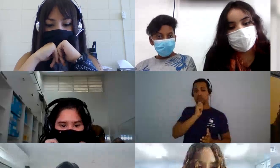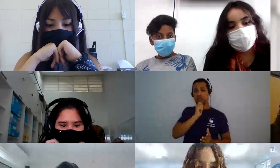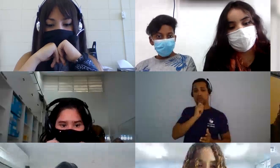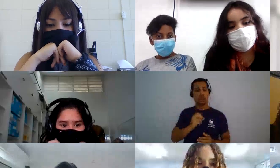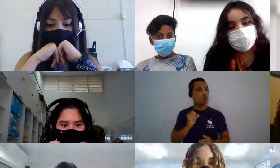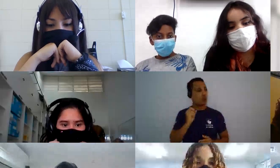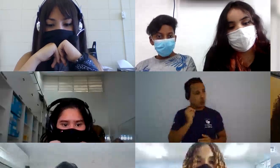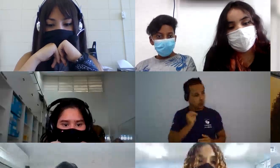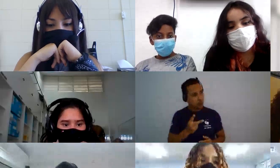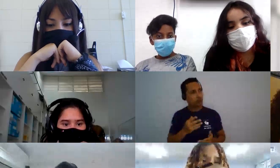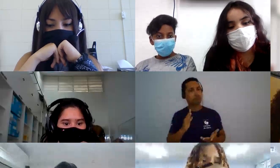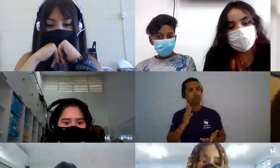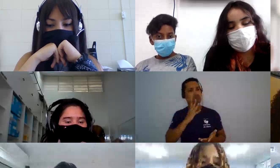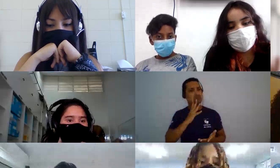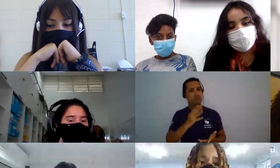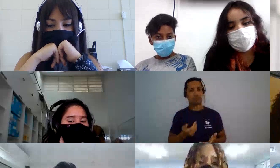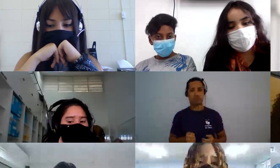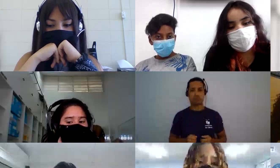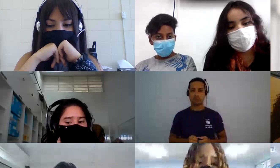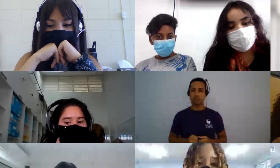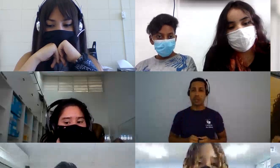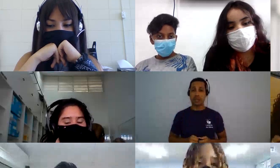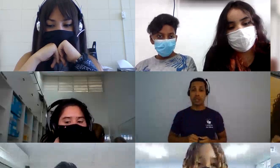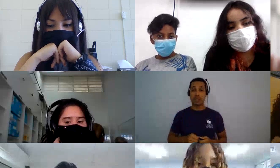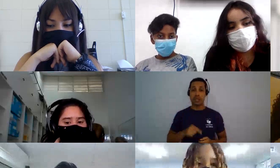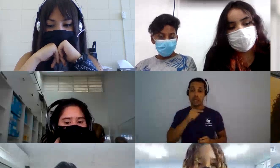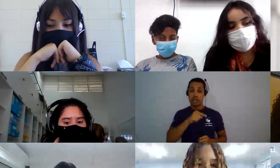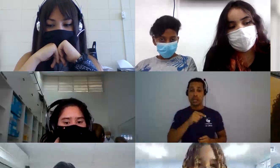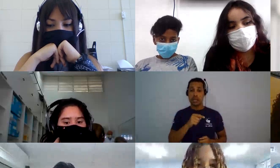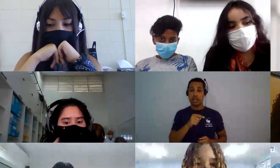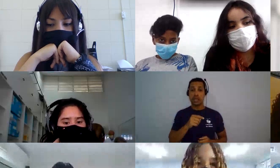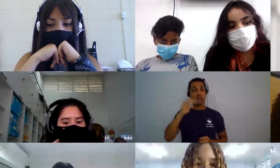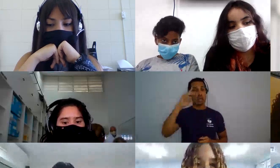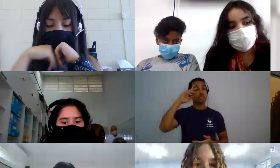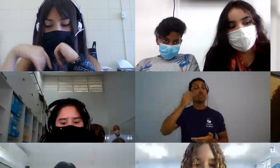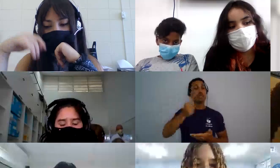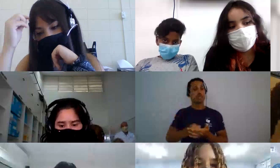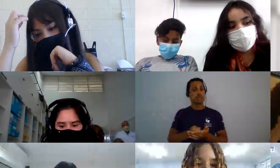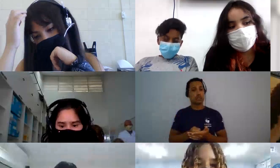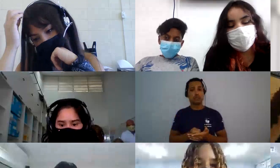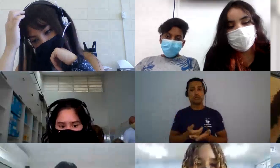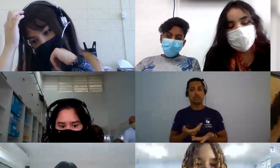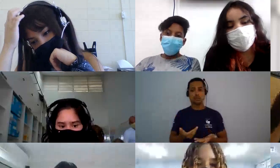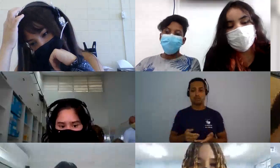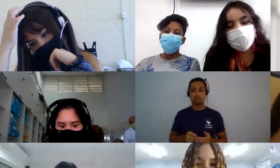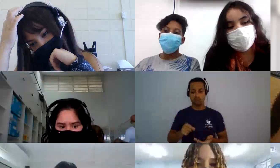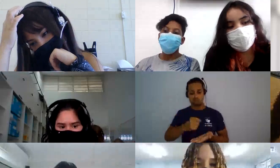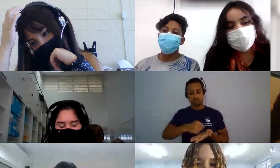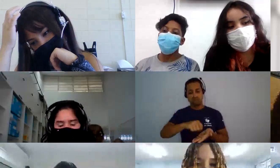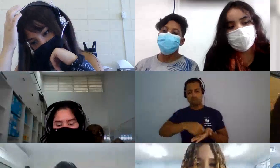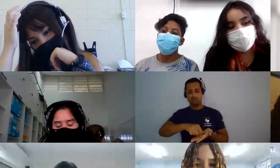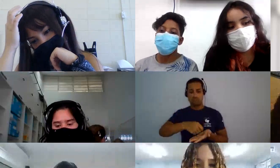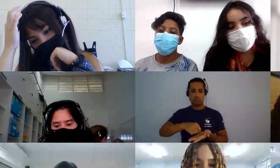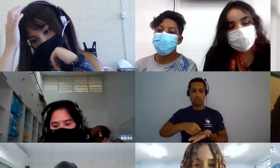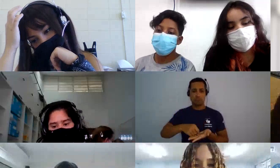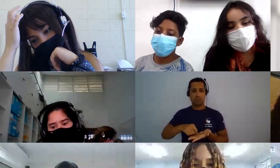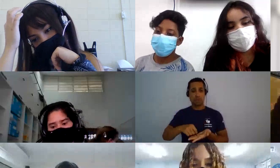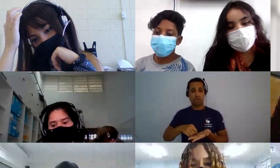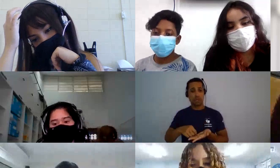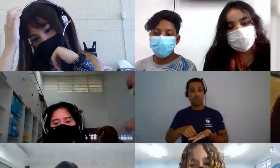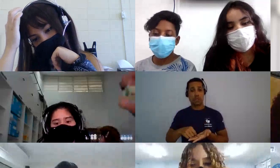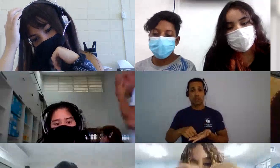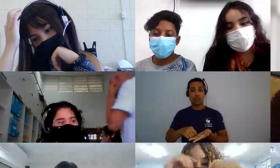bom, legal. Ele decidiu, ele tá escolhendo, né? Aí eu fui fazendo a consulta, no